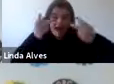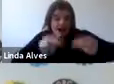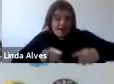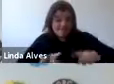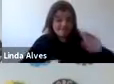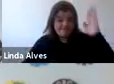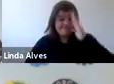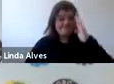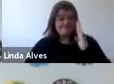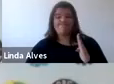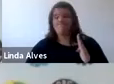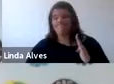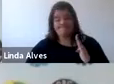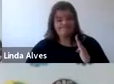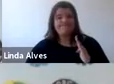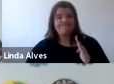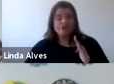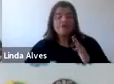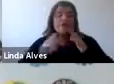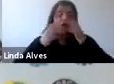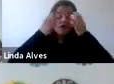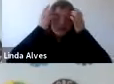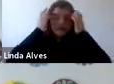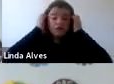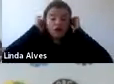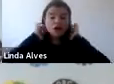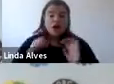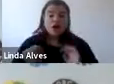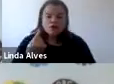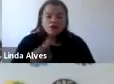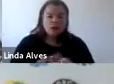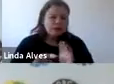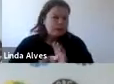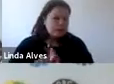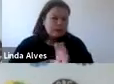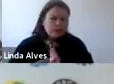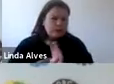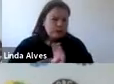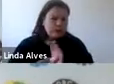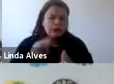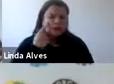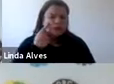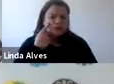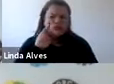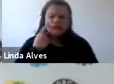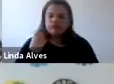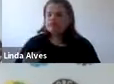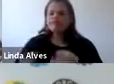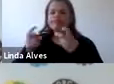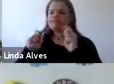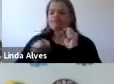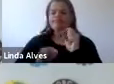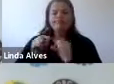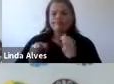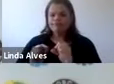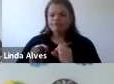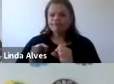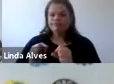momento, Jamil, né? Quando fomos fazer algumas pesquisas agora no momento aqui da Renault, percebemos que